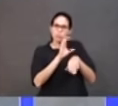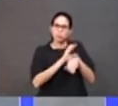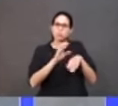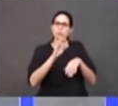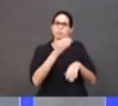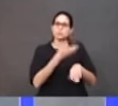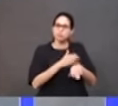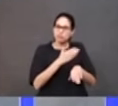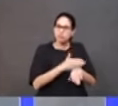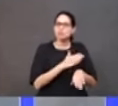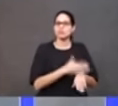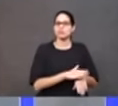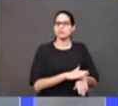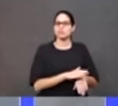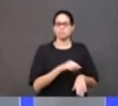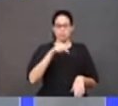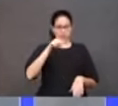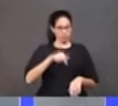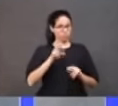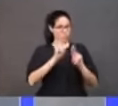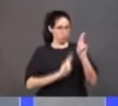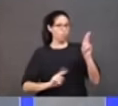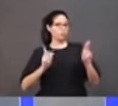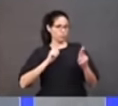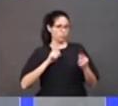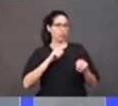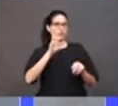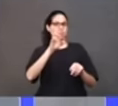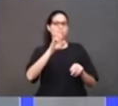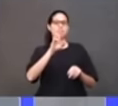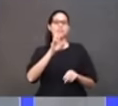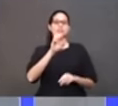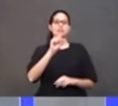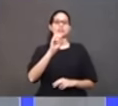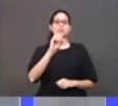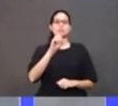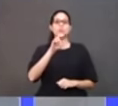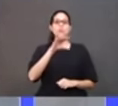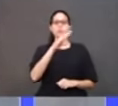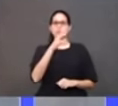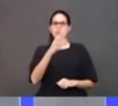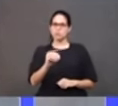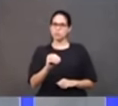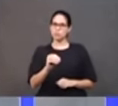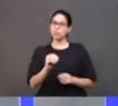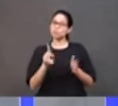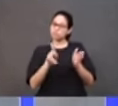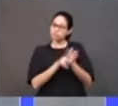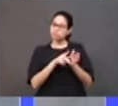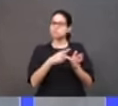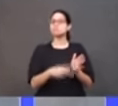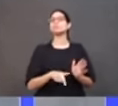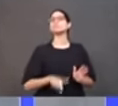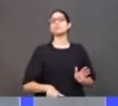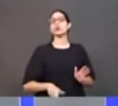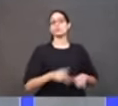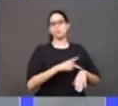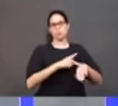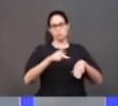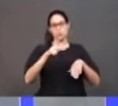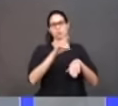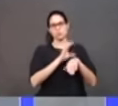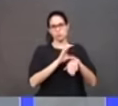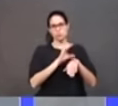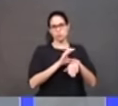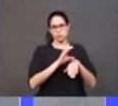uma resolução no âmbito da instituição que é direcionada especificamente aos cursos de pós-graduação lato sensu, em que